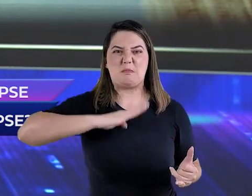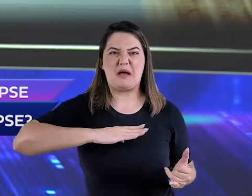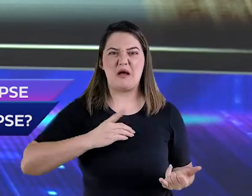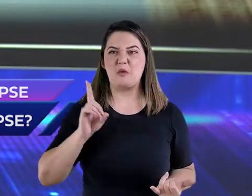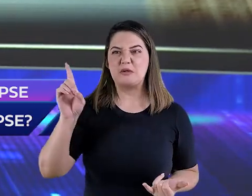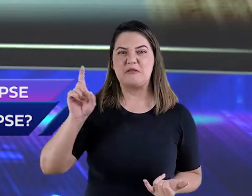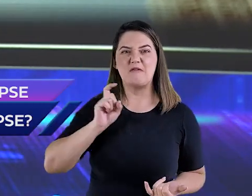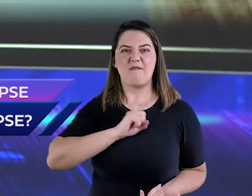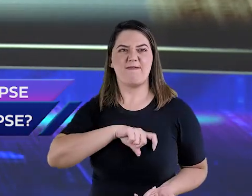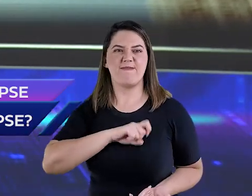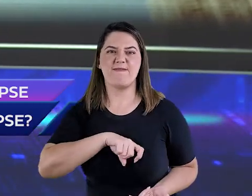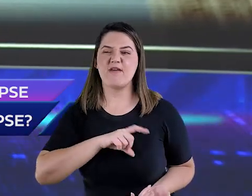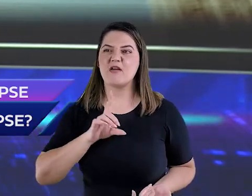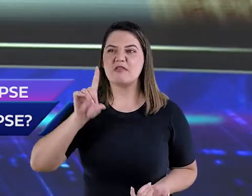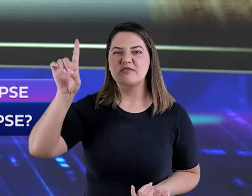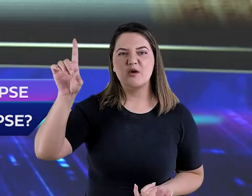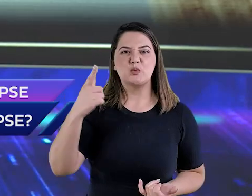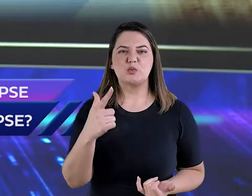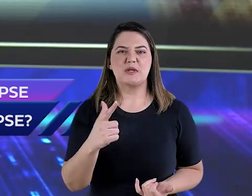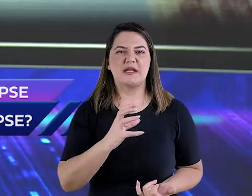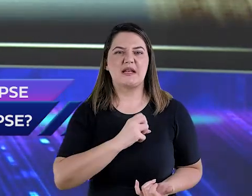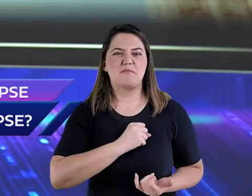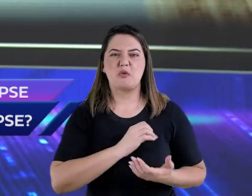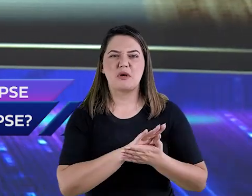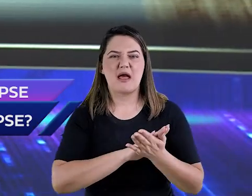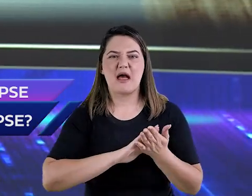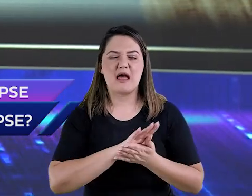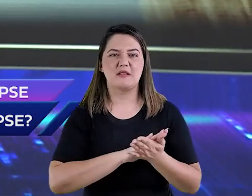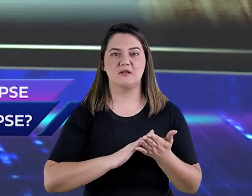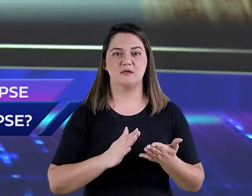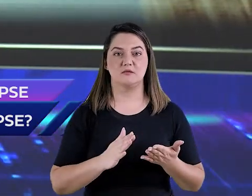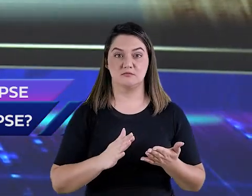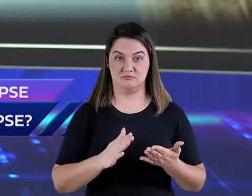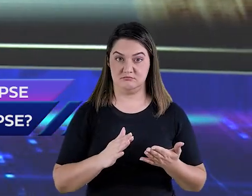lei, e isso era uma falta de amor.